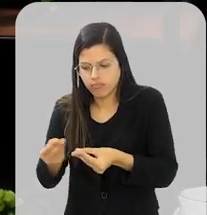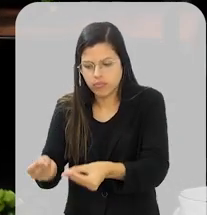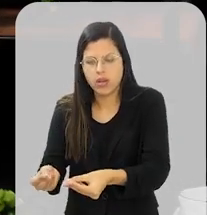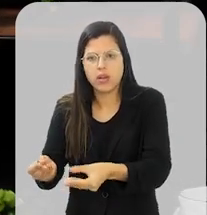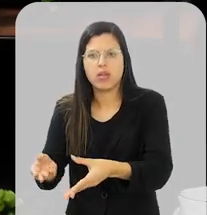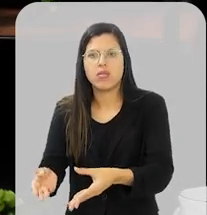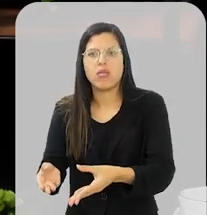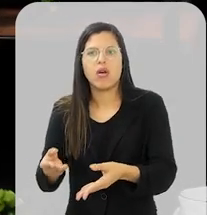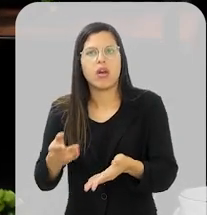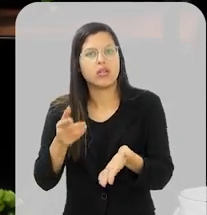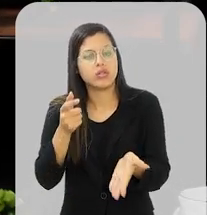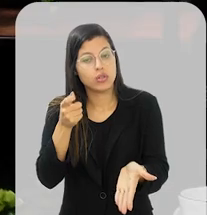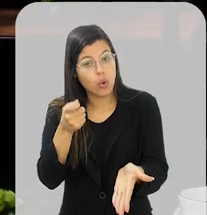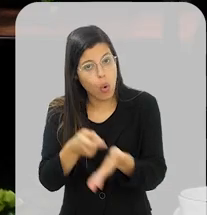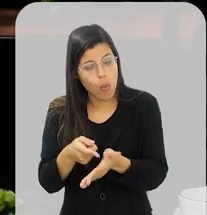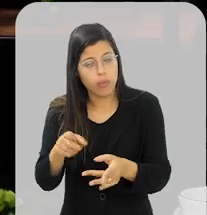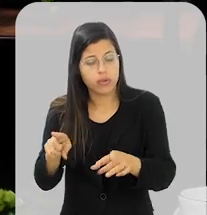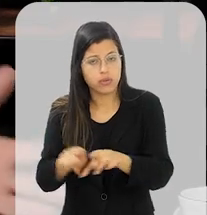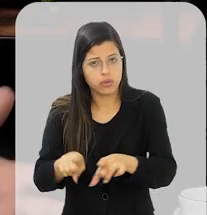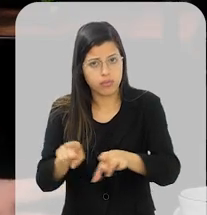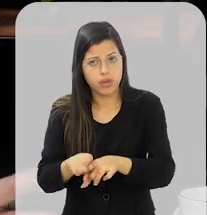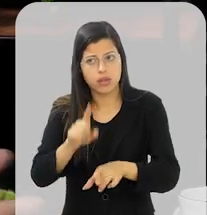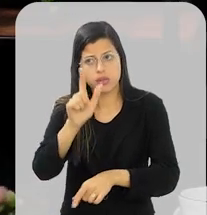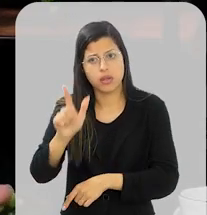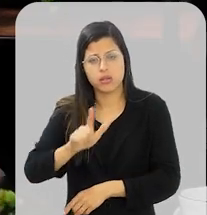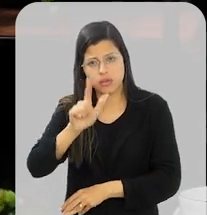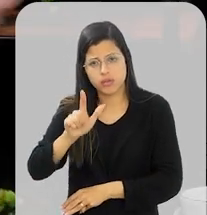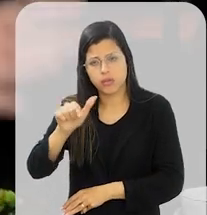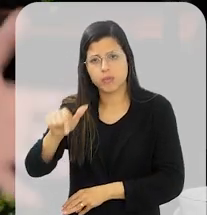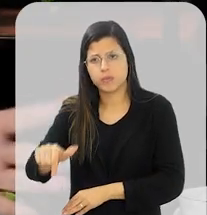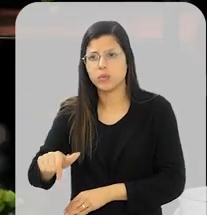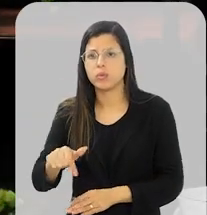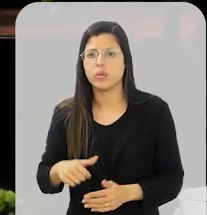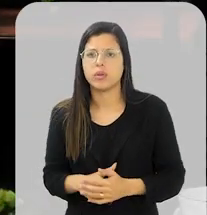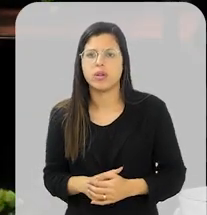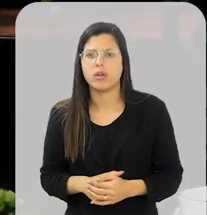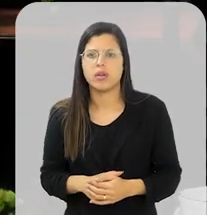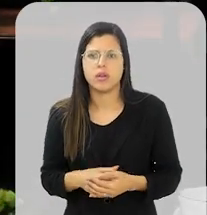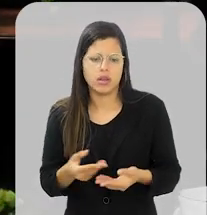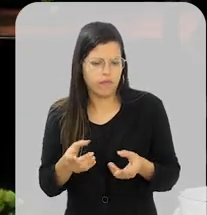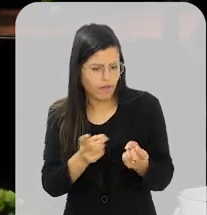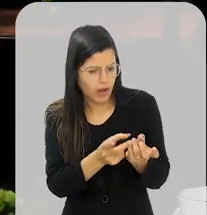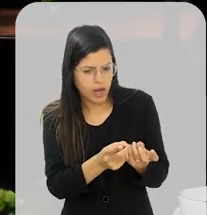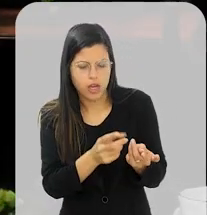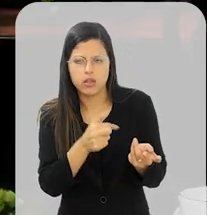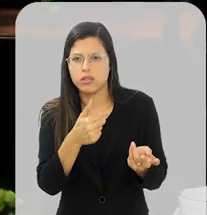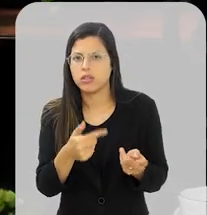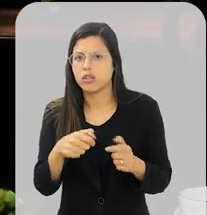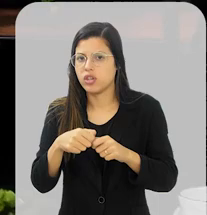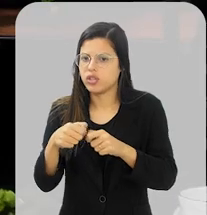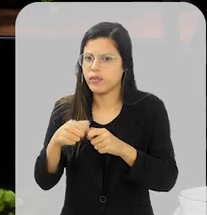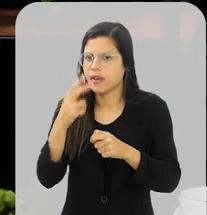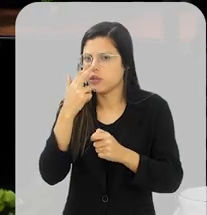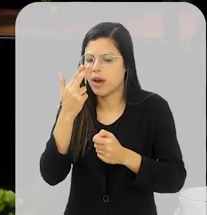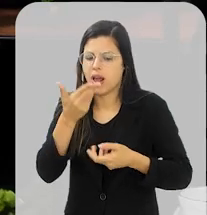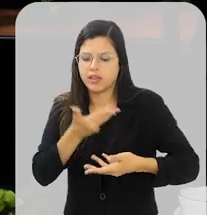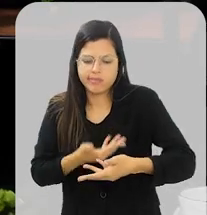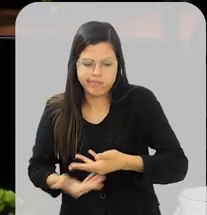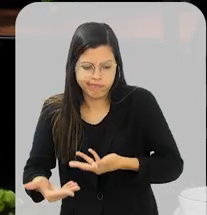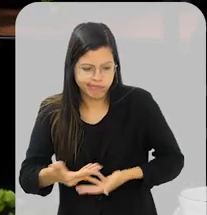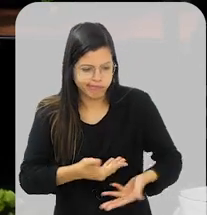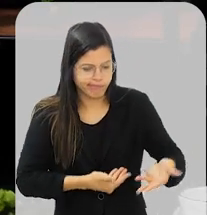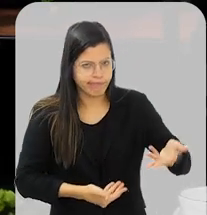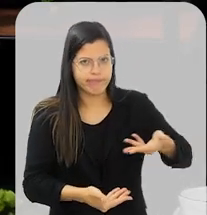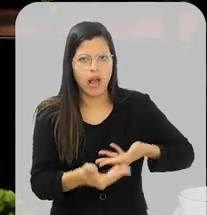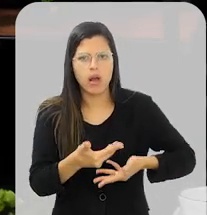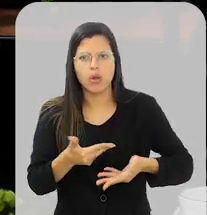compra essa literatura que não tem mais utilidade para aquele leitor. e passa à frente. Então a gente faz a